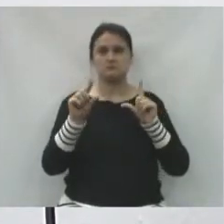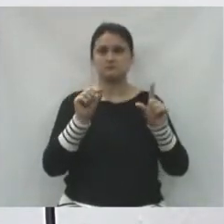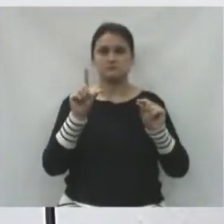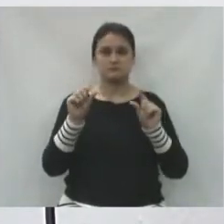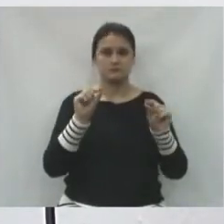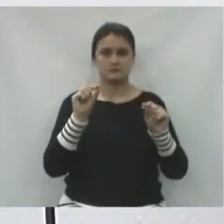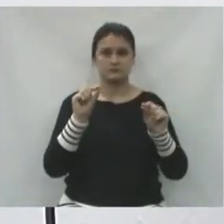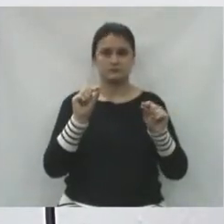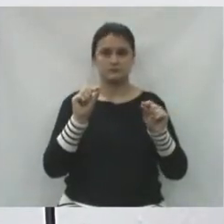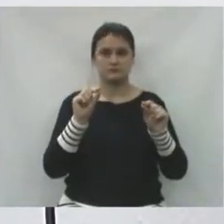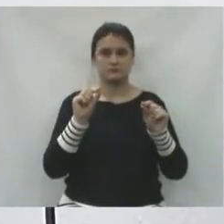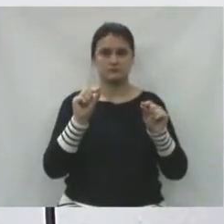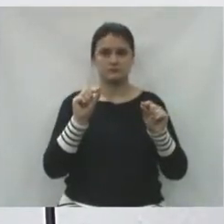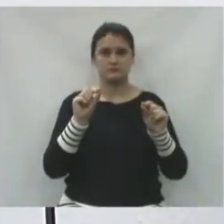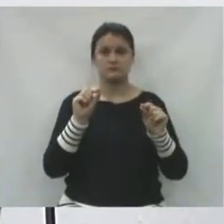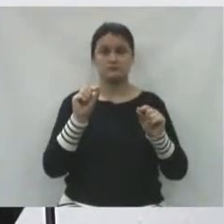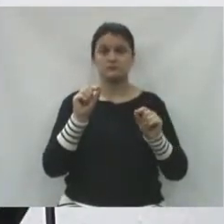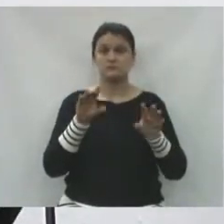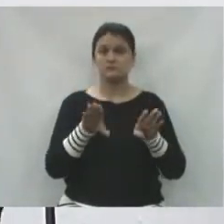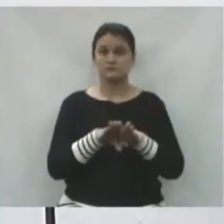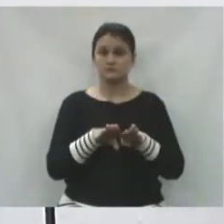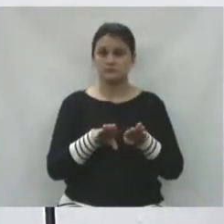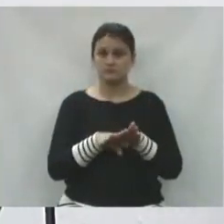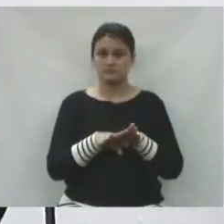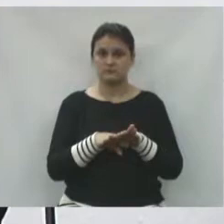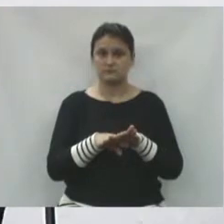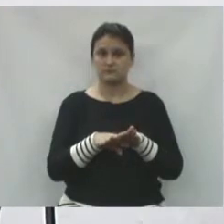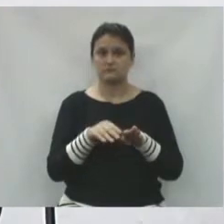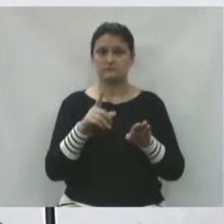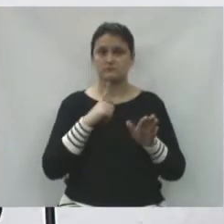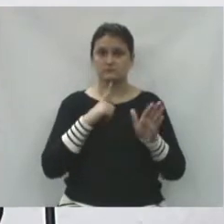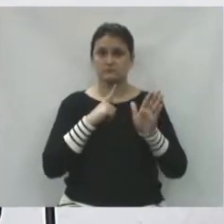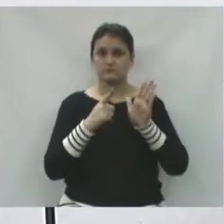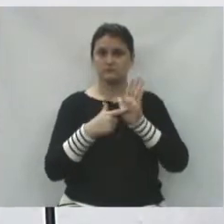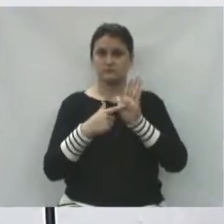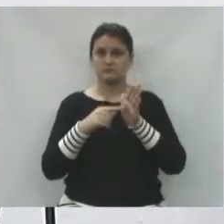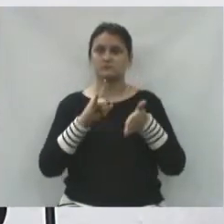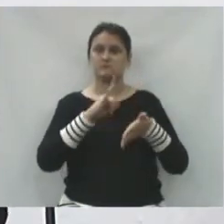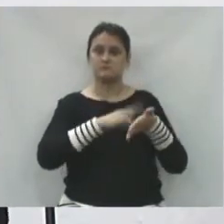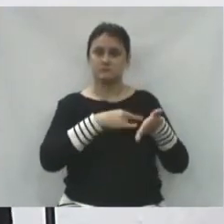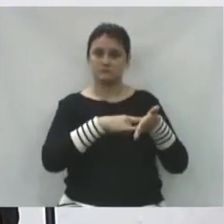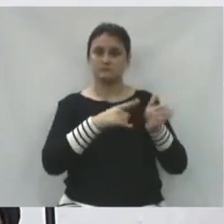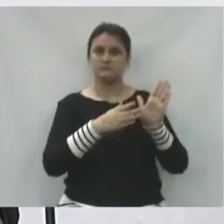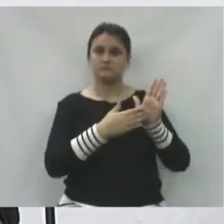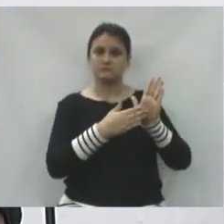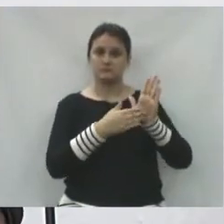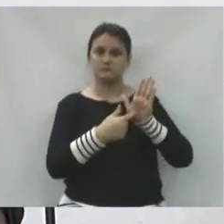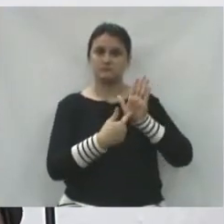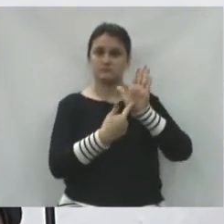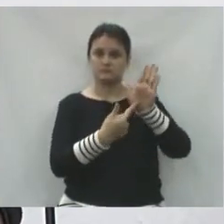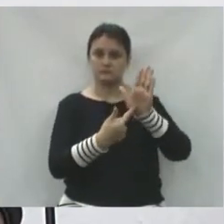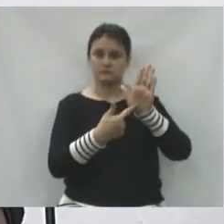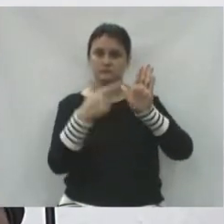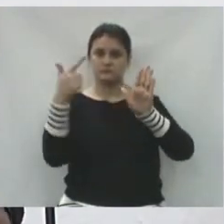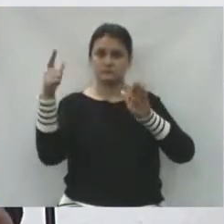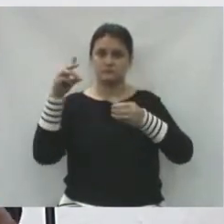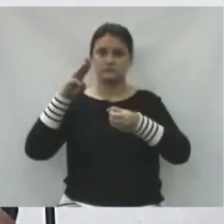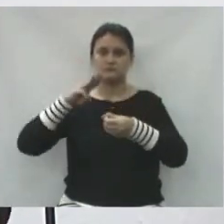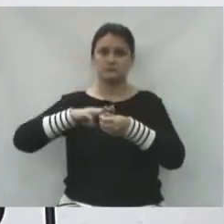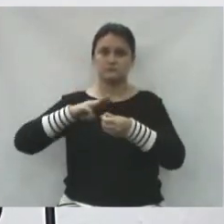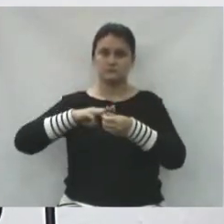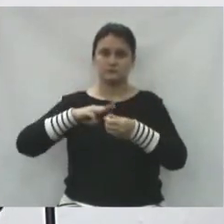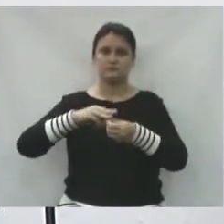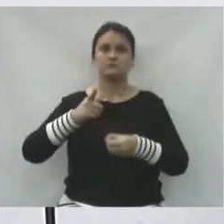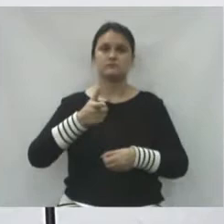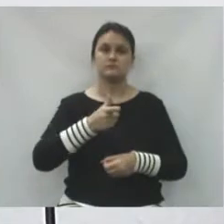suas decisões. Fato é que eu trouxe alguns documentos para mostrar outros